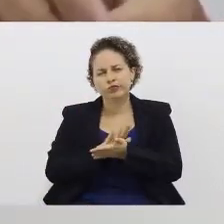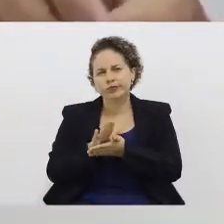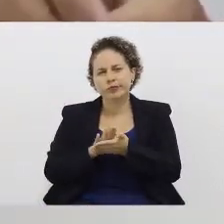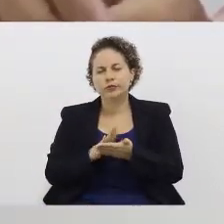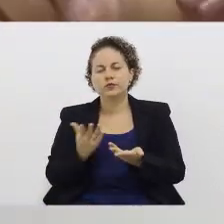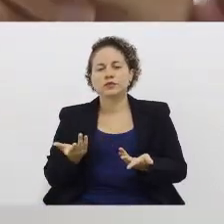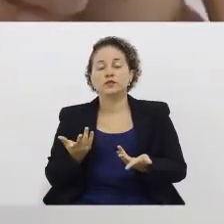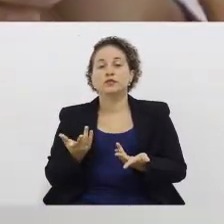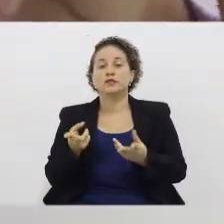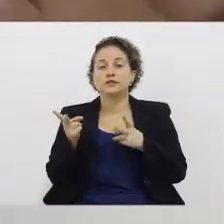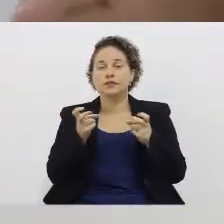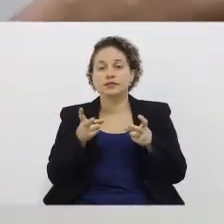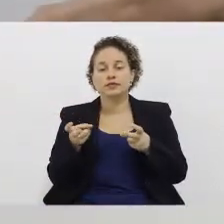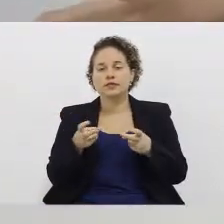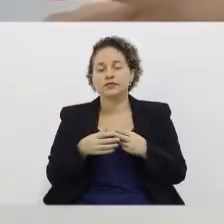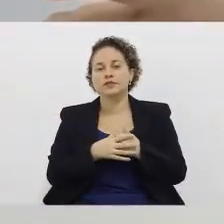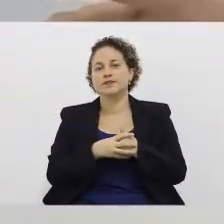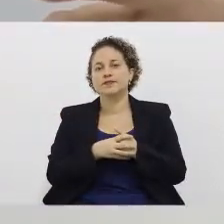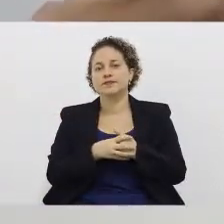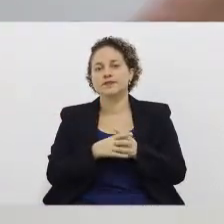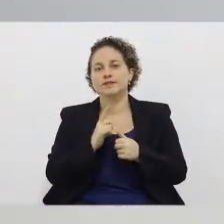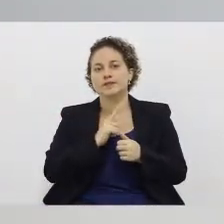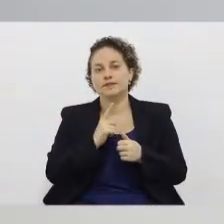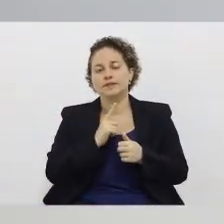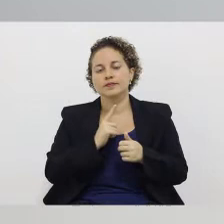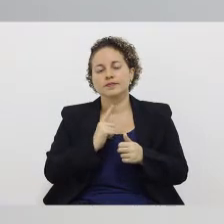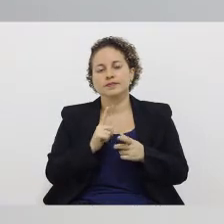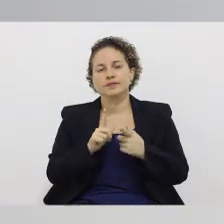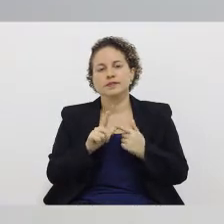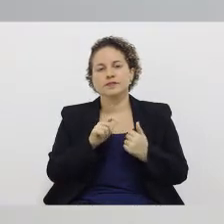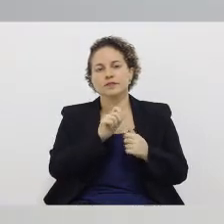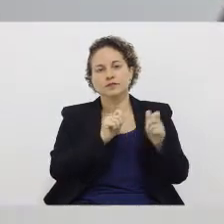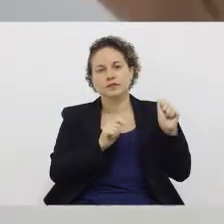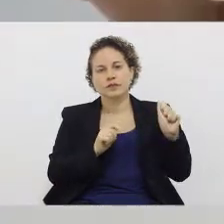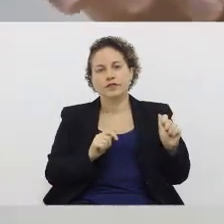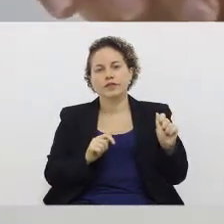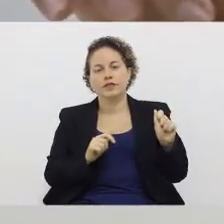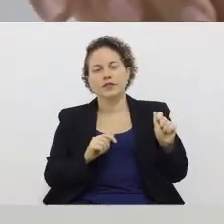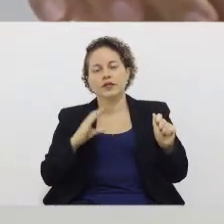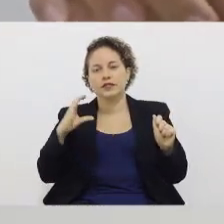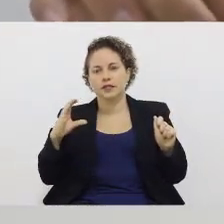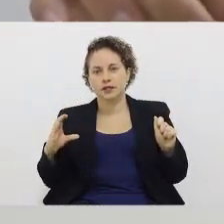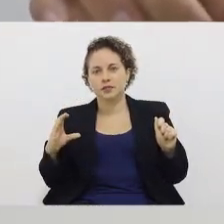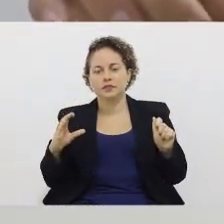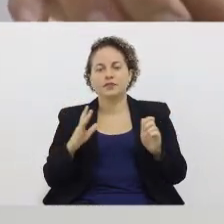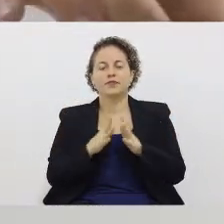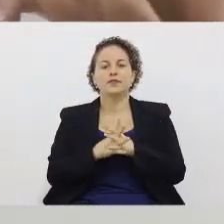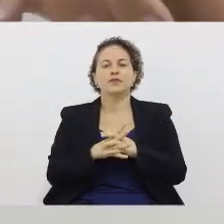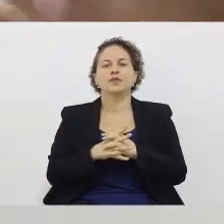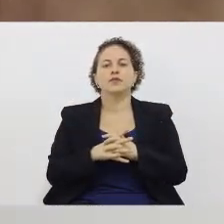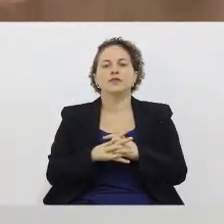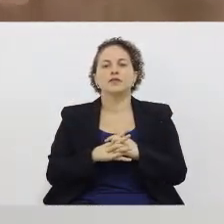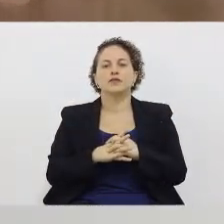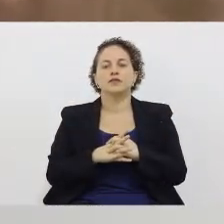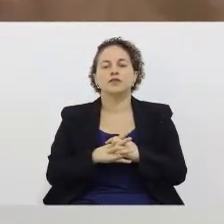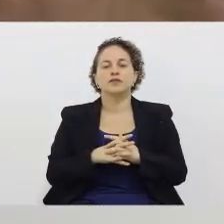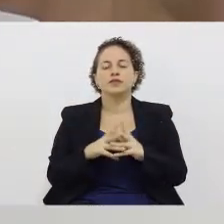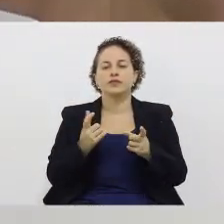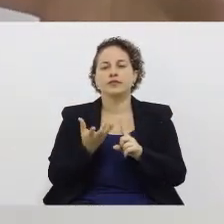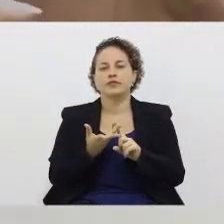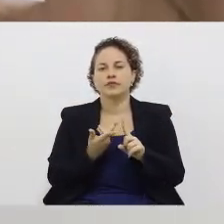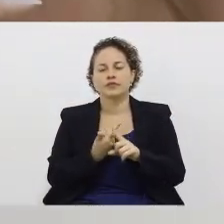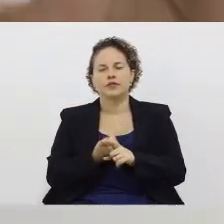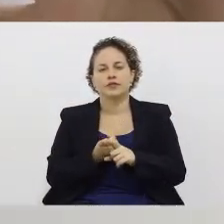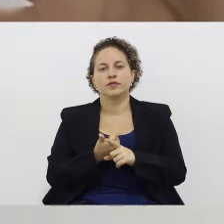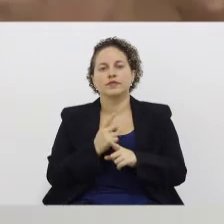estivéssemos vendo aqui nessas peças, itens da região A e itens da região C. Nós temos aqui itens curva A, que são itens grandes, ou